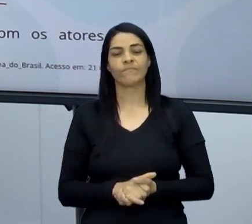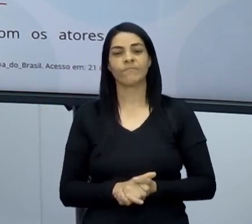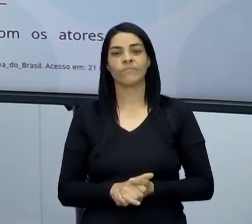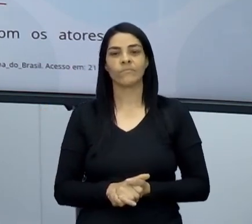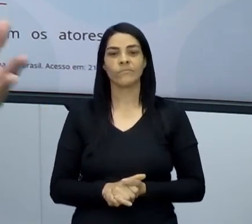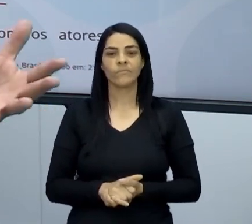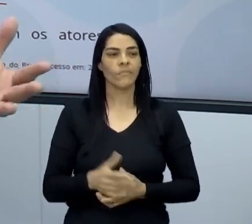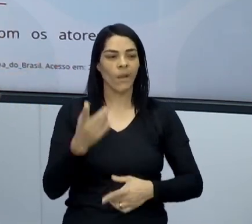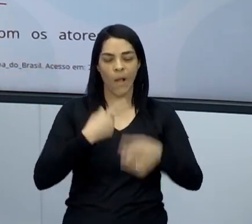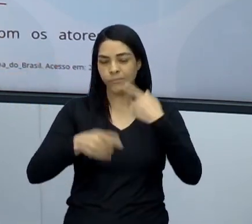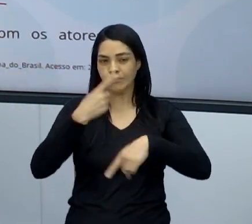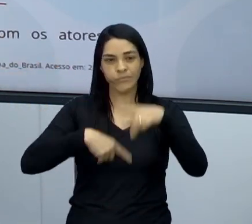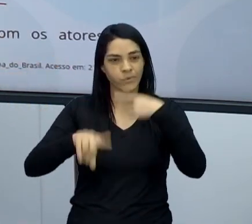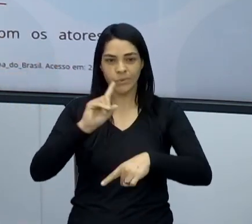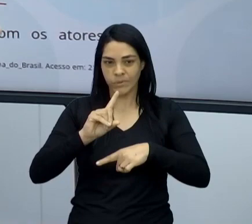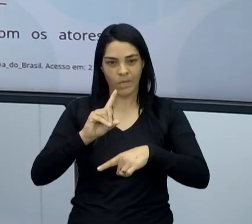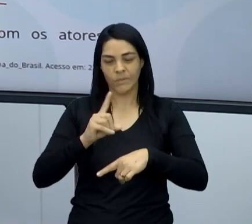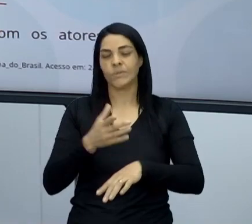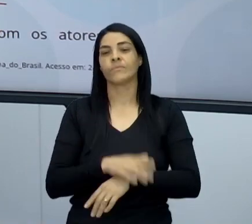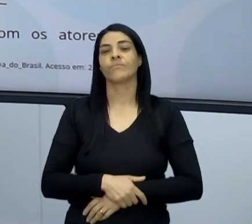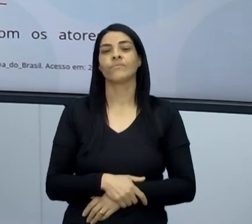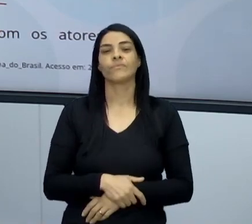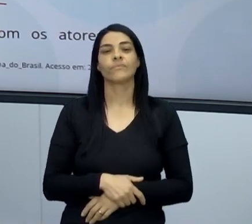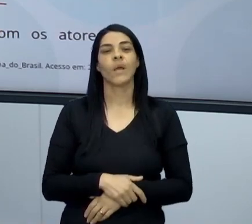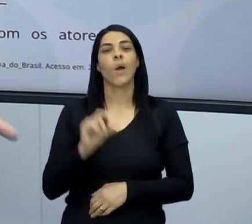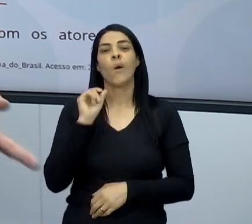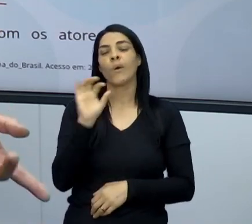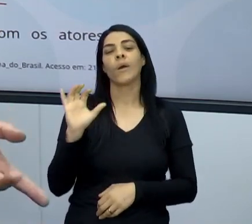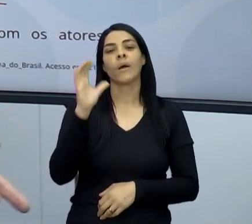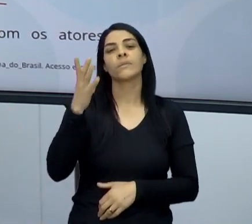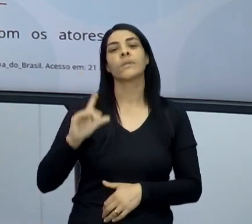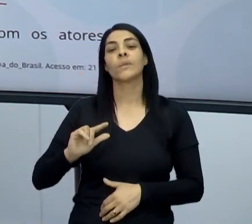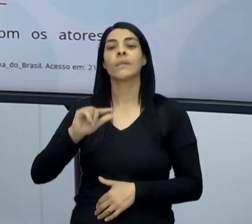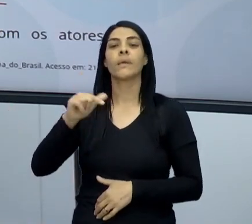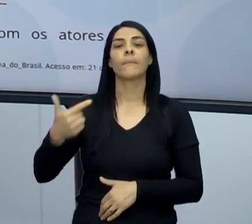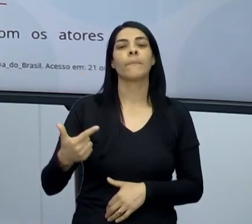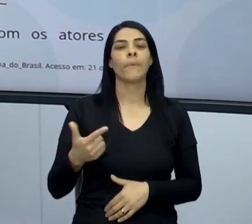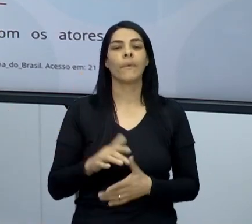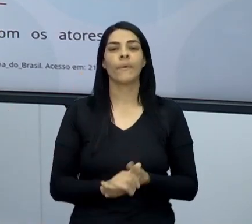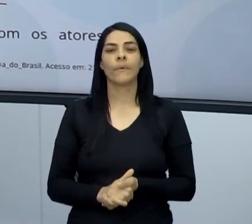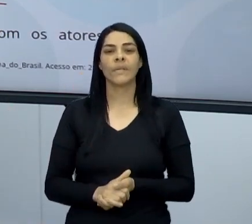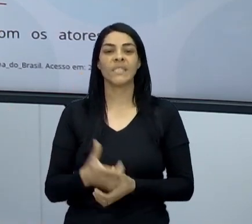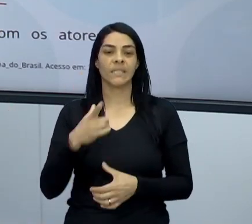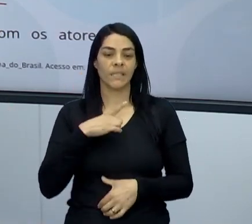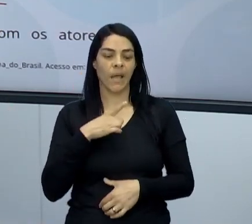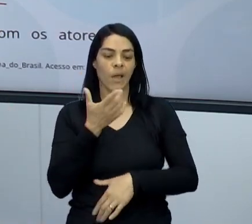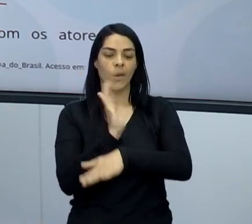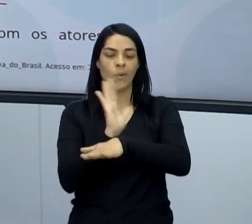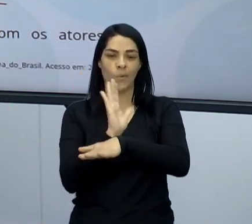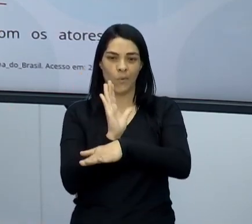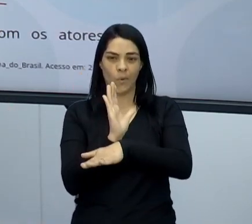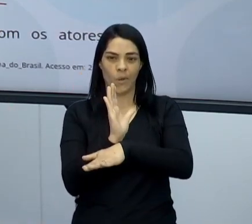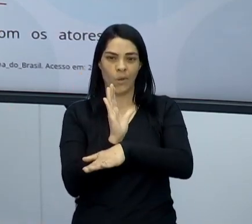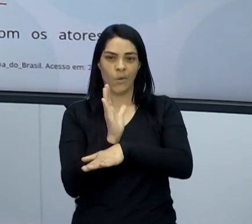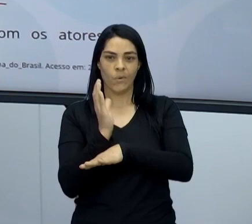um sucesso de bilheteria. Um sucesso de bilheteria. E aí, depois disso, surgiram os filmes cantados, que é o quê?